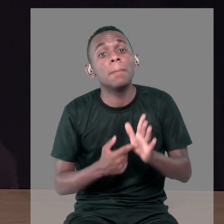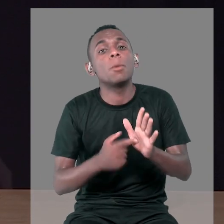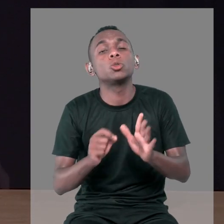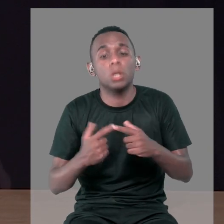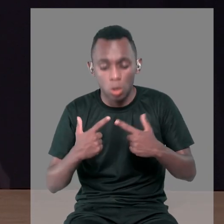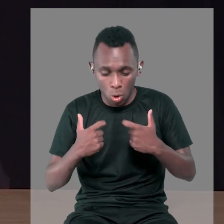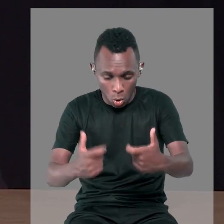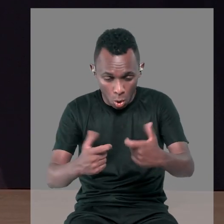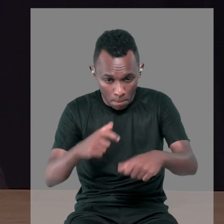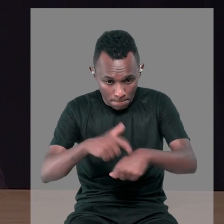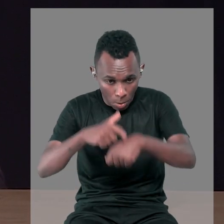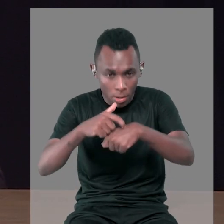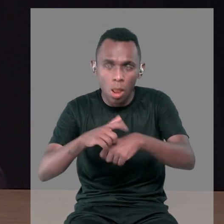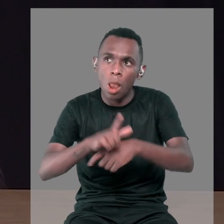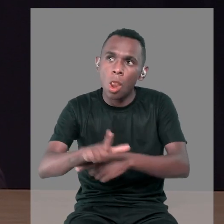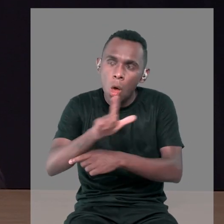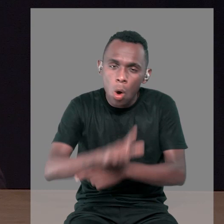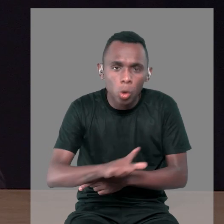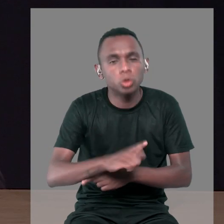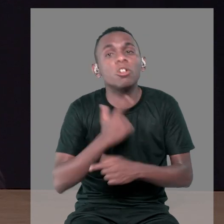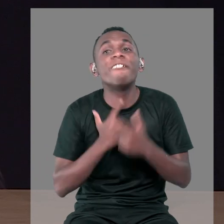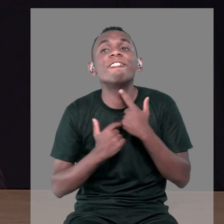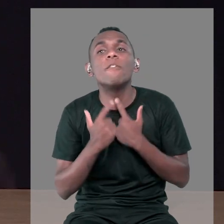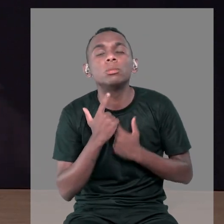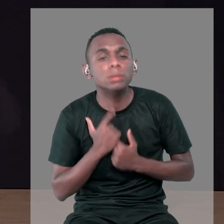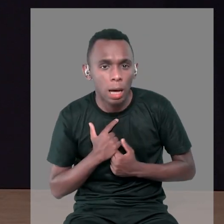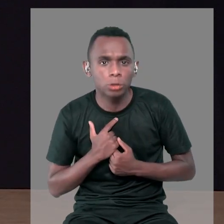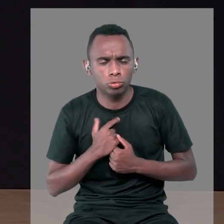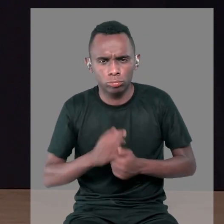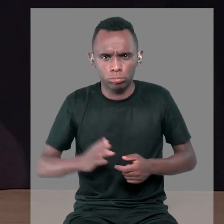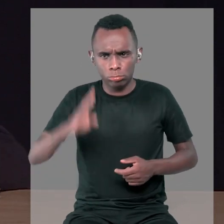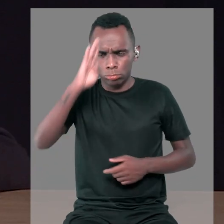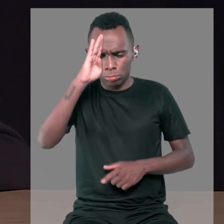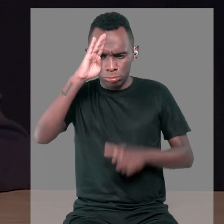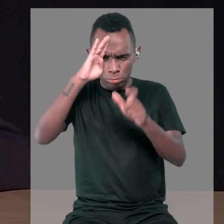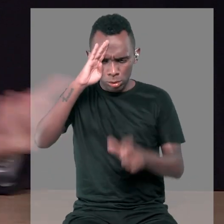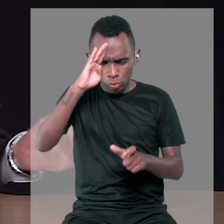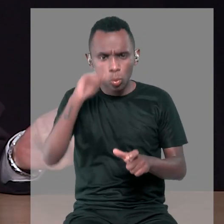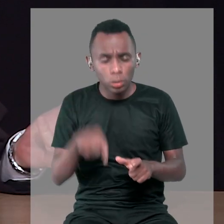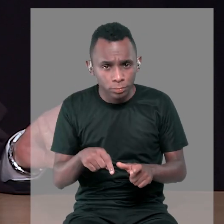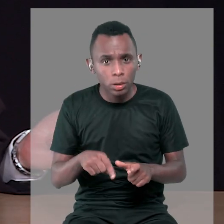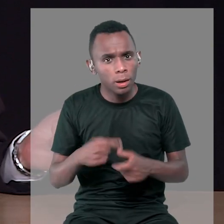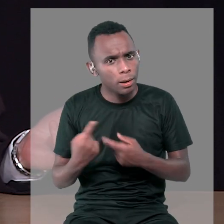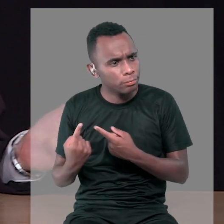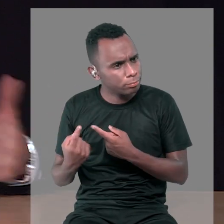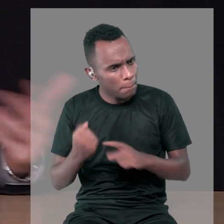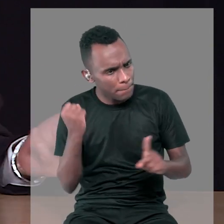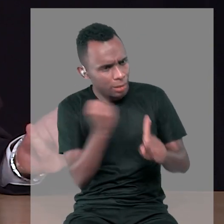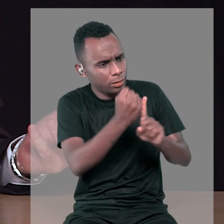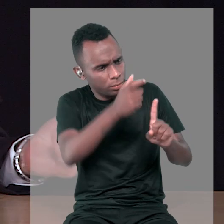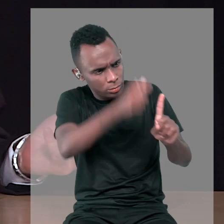combate, é claro que o desejo do soldado, num combate real, é matar o seu adversário,